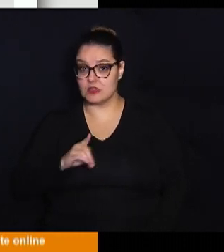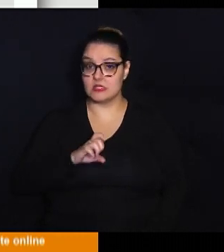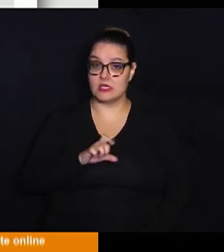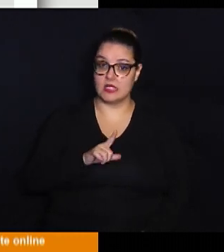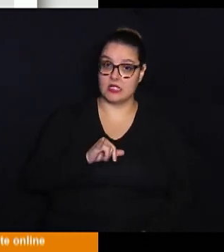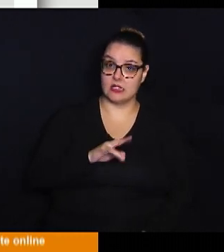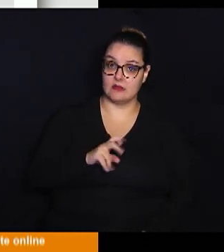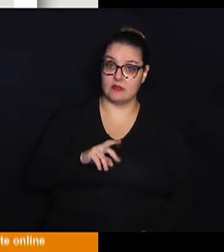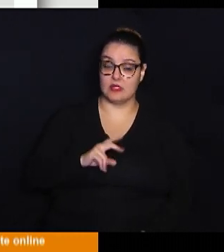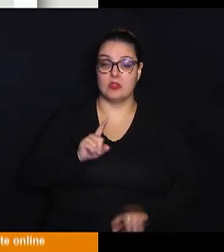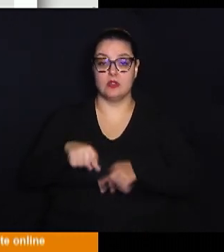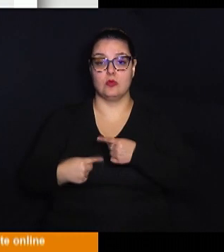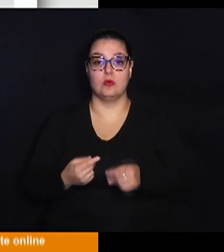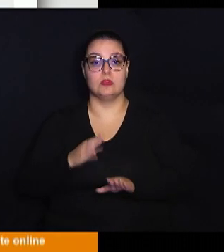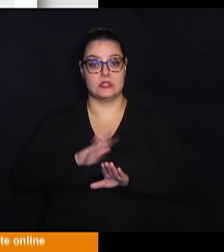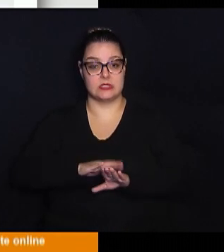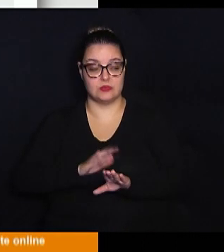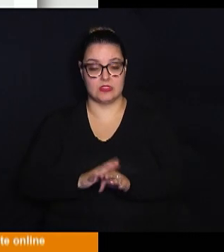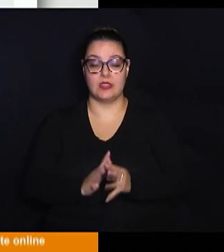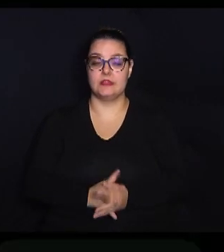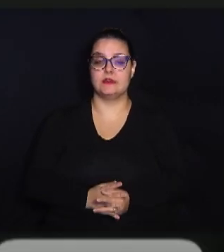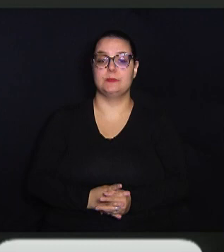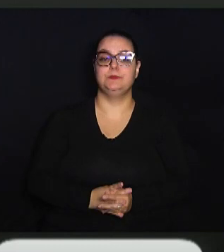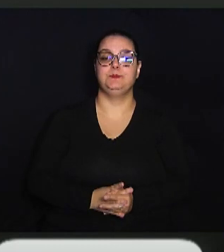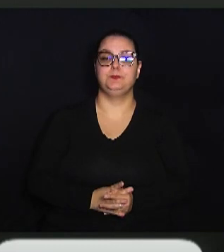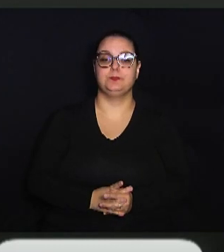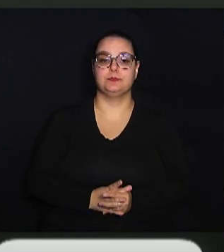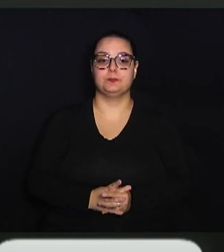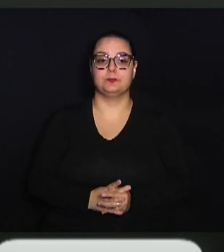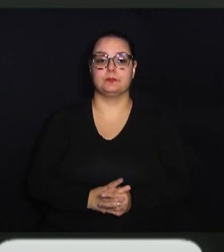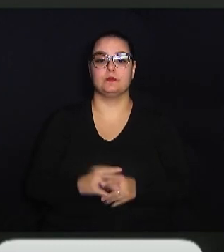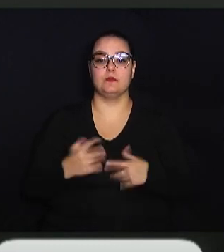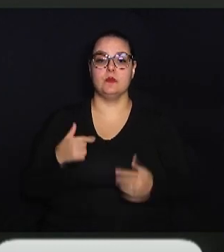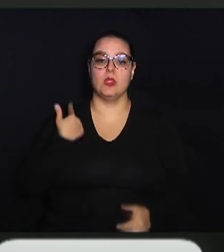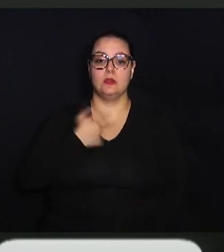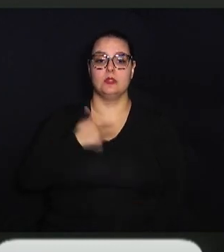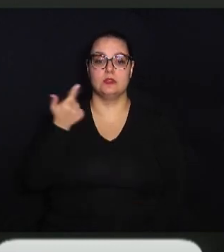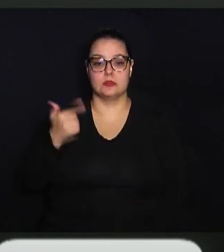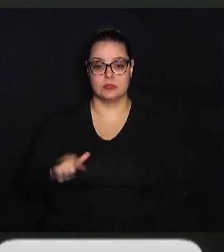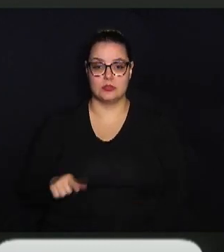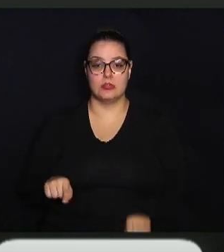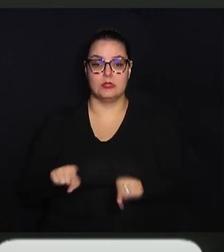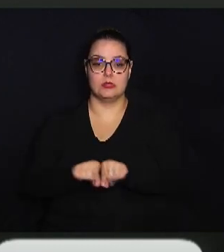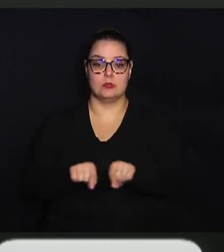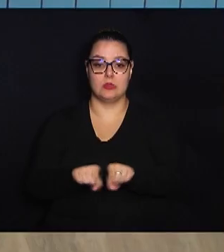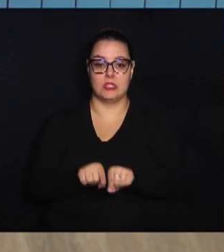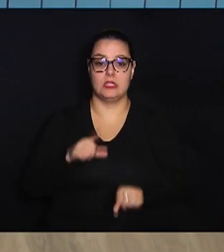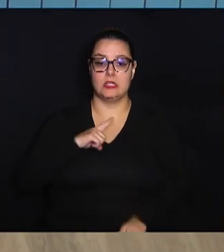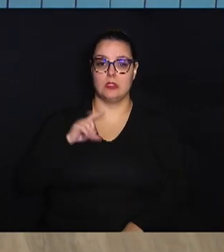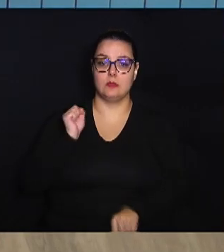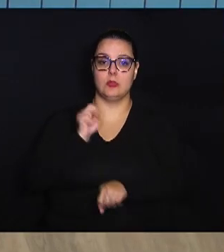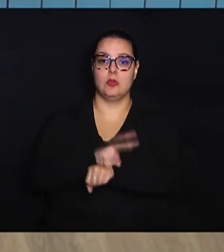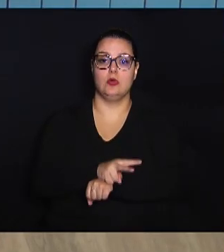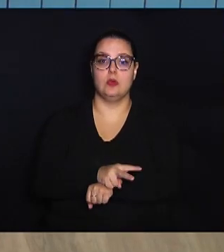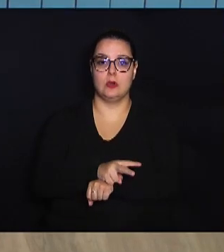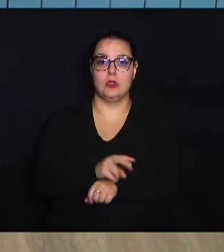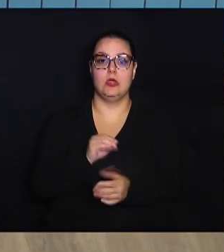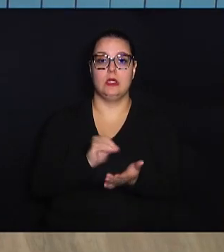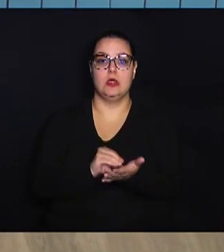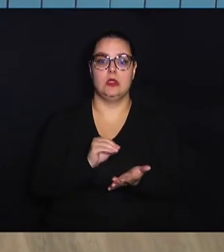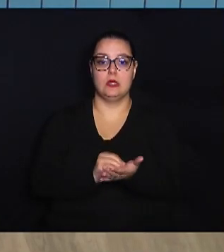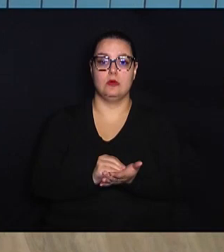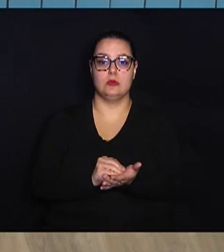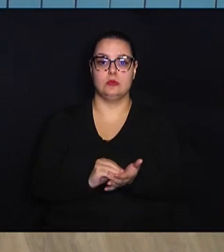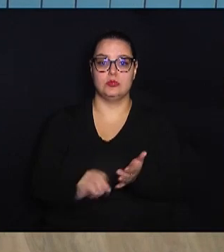dentre outras atividades E assim a gente segue Olha também nós temos uma vaga nessa última primeira